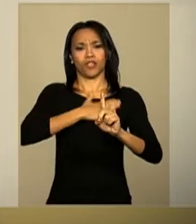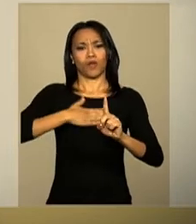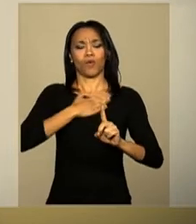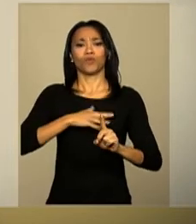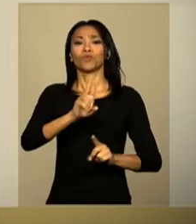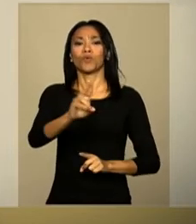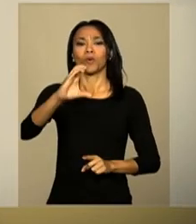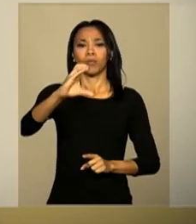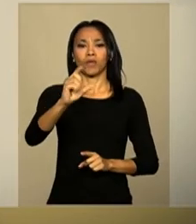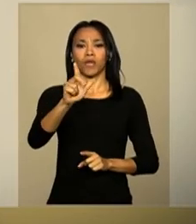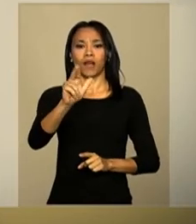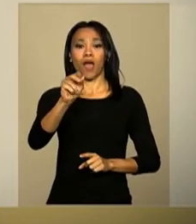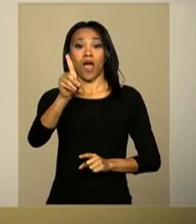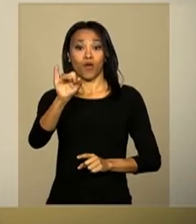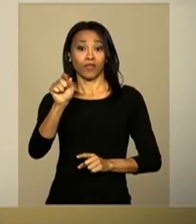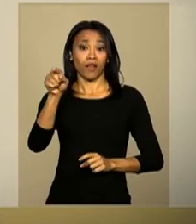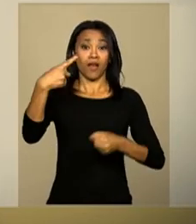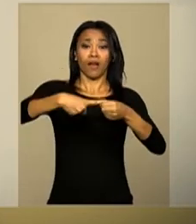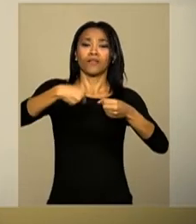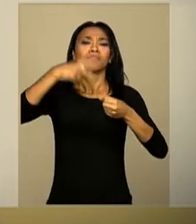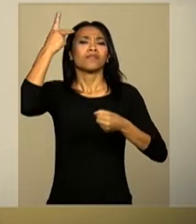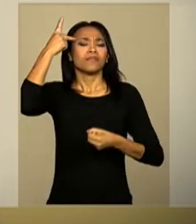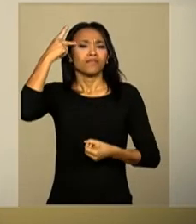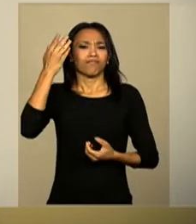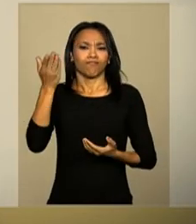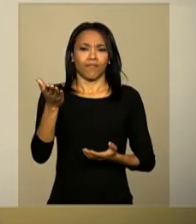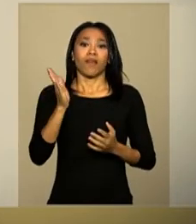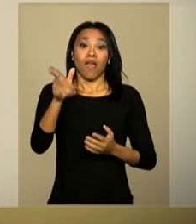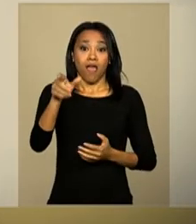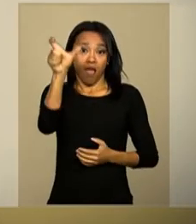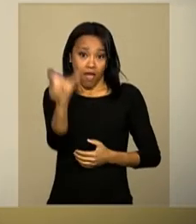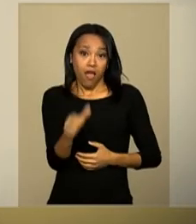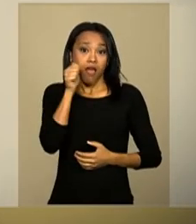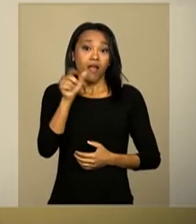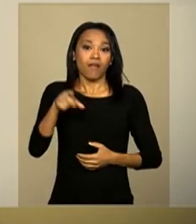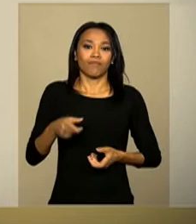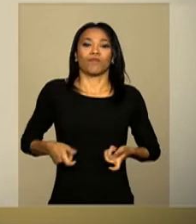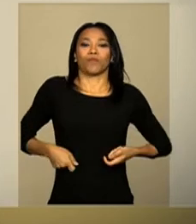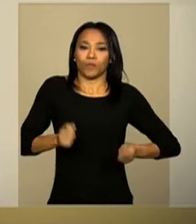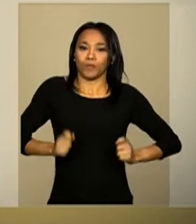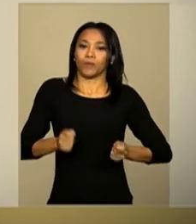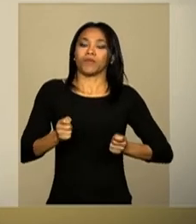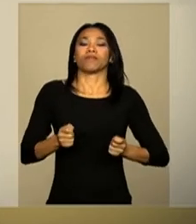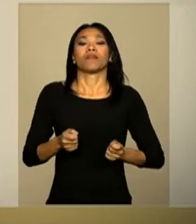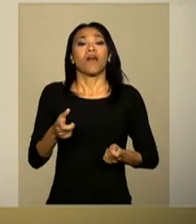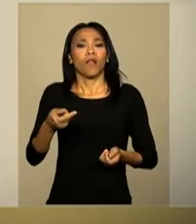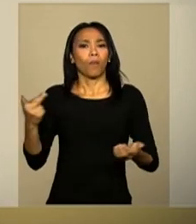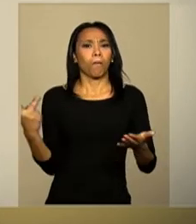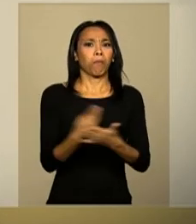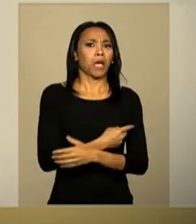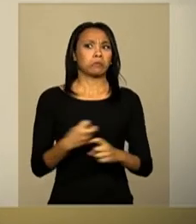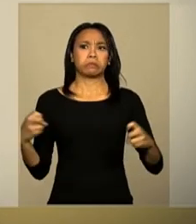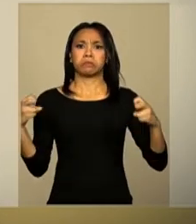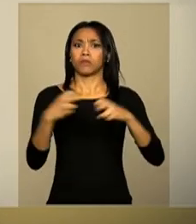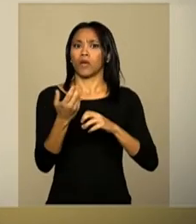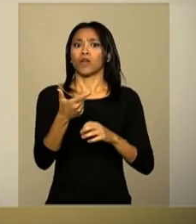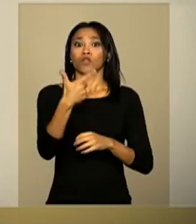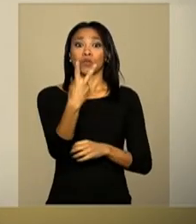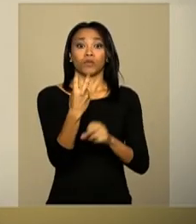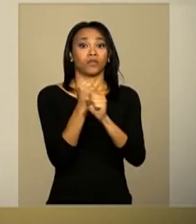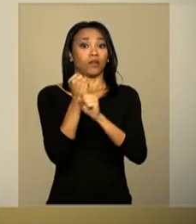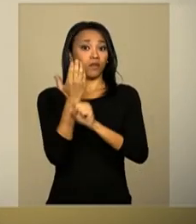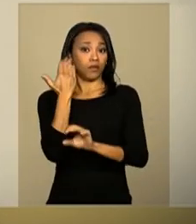para Cláudia Cristina lá em Campinas em São Paulo a Cláudia cadeirante ela Marcos sofreu um acidente Há dois